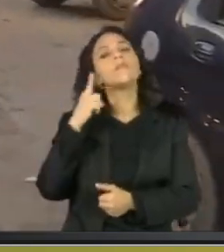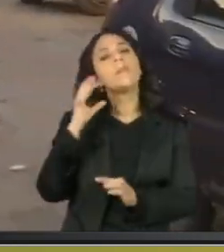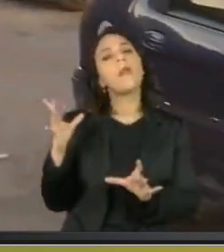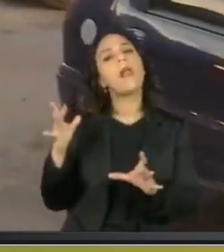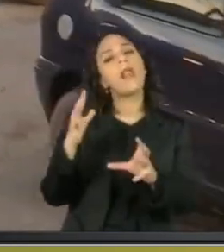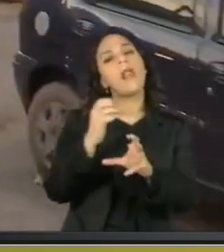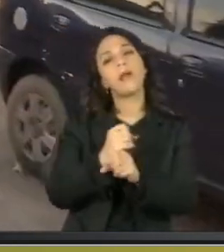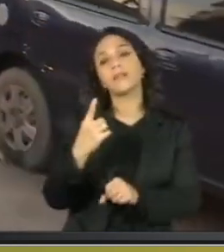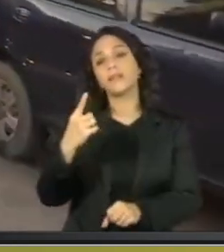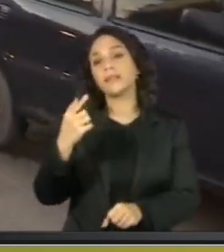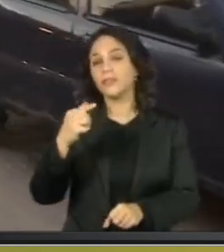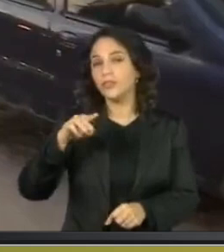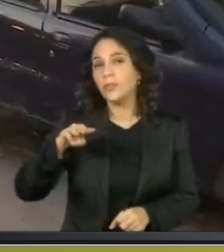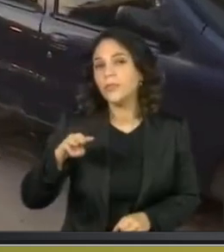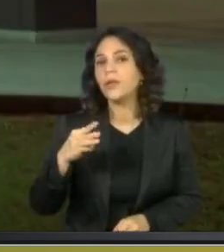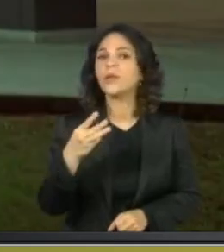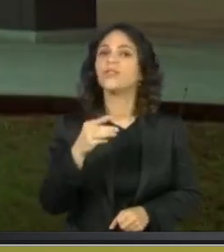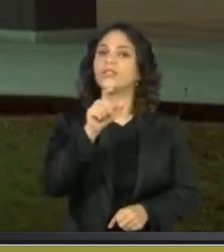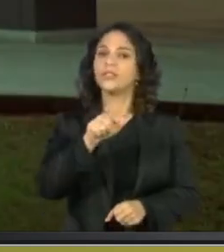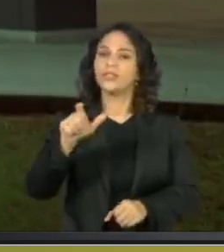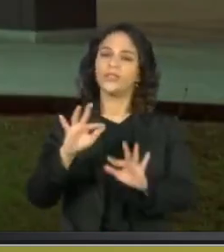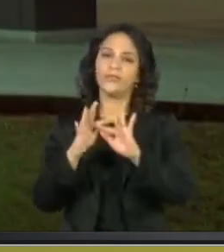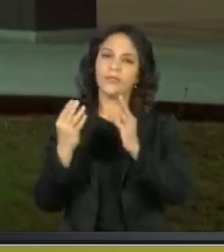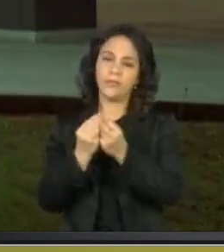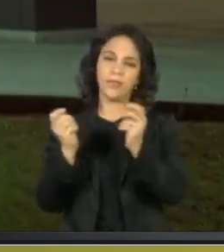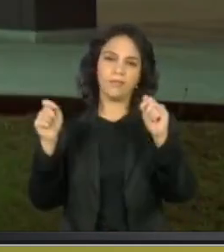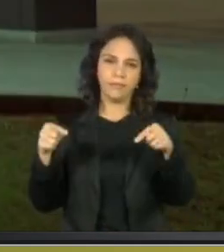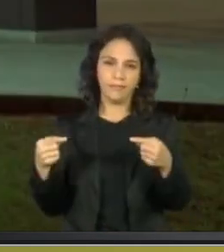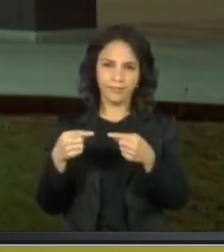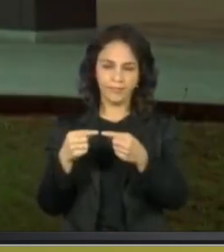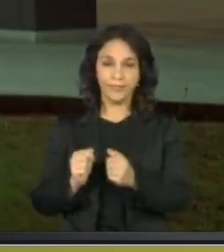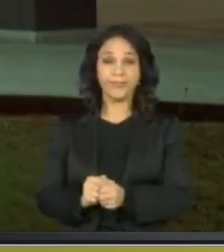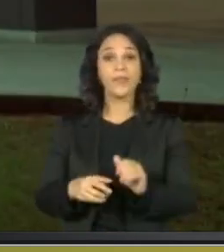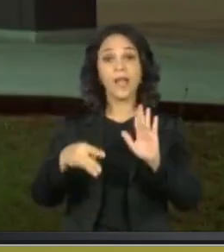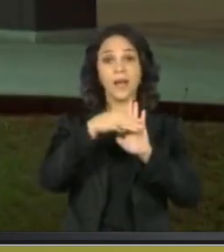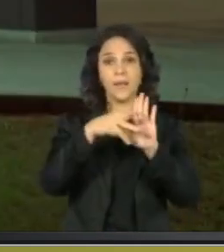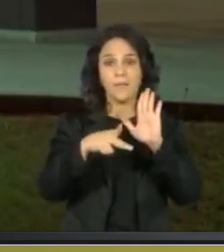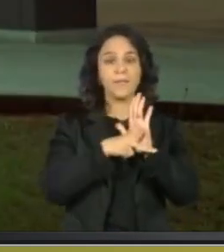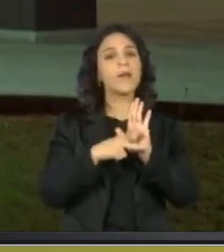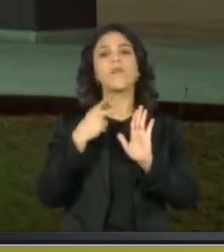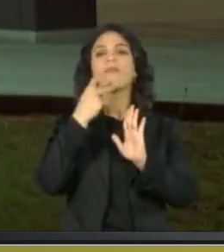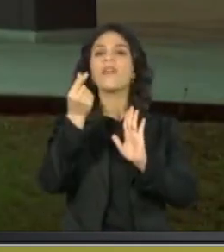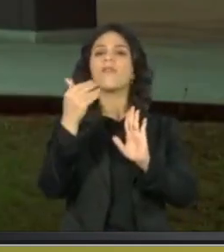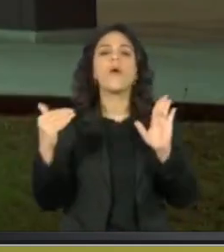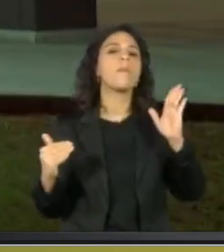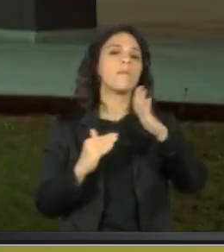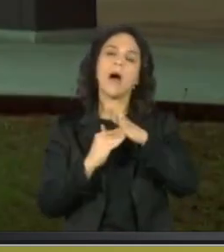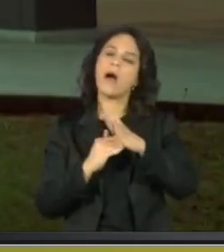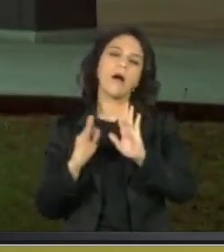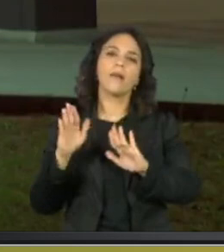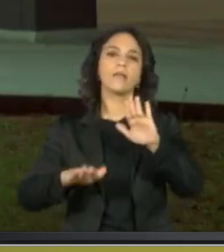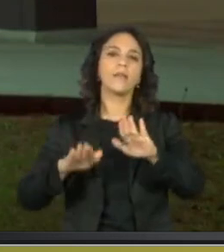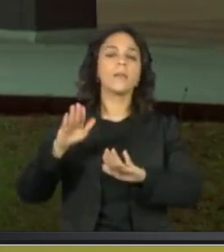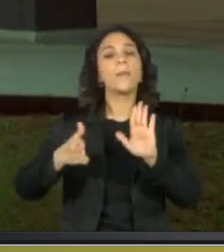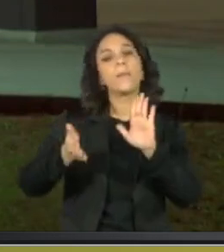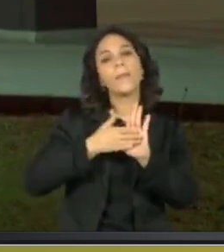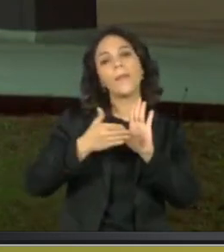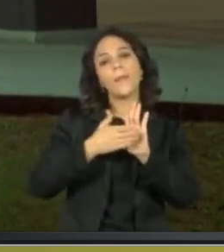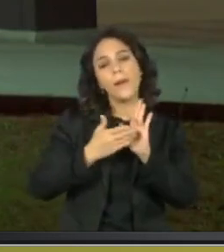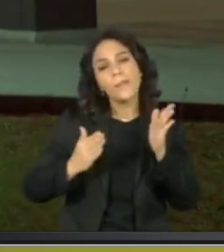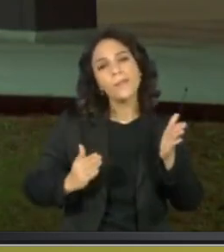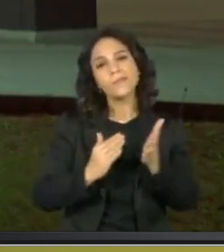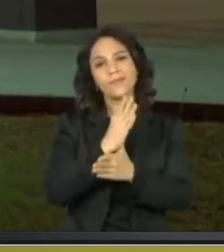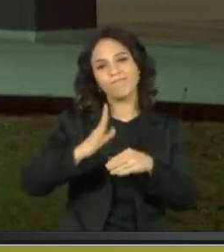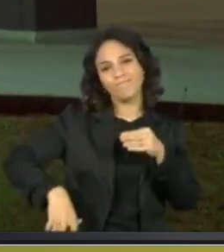17 milhões de famílias serão atendidas. A medida provisória não estipula o valor do auxílio. Isso depende da aprovação da proposta de